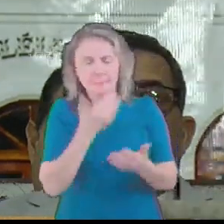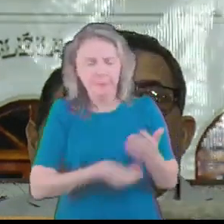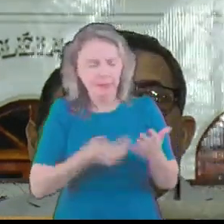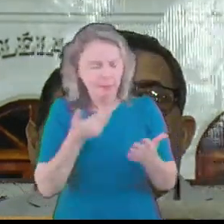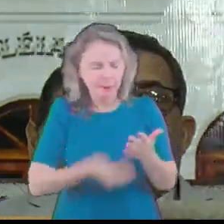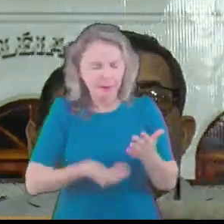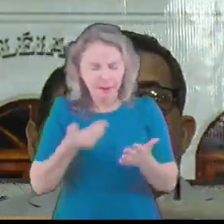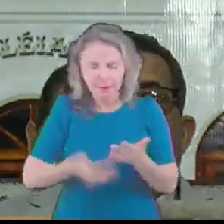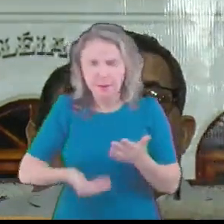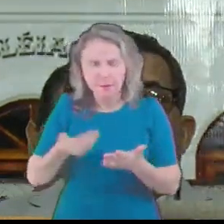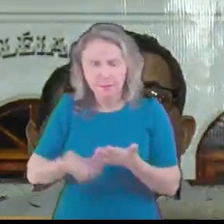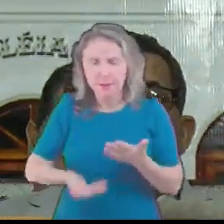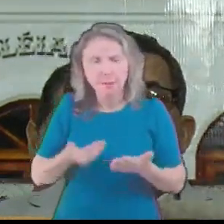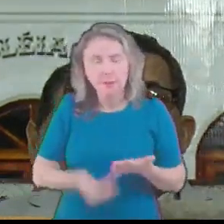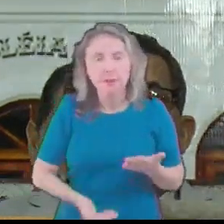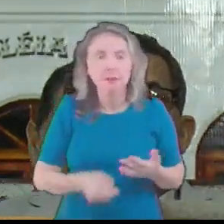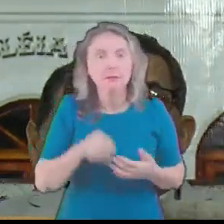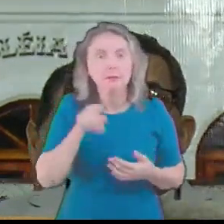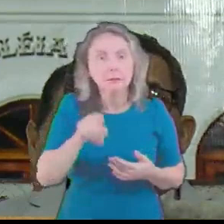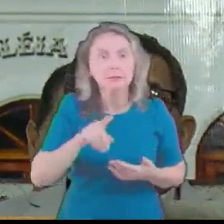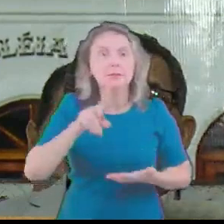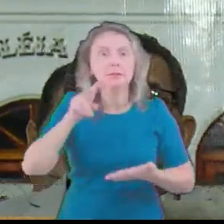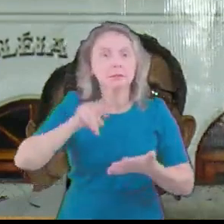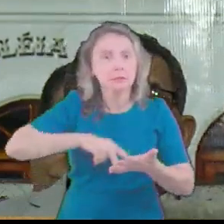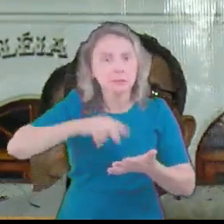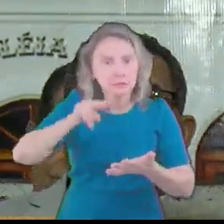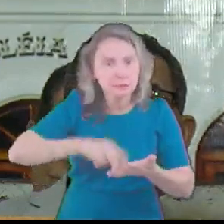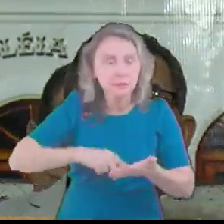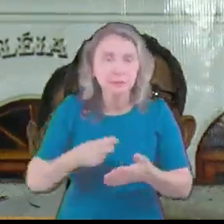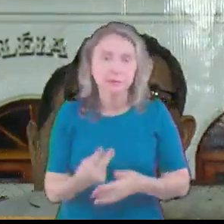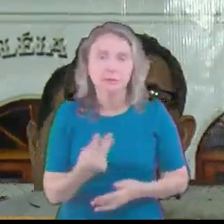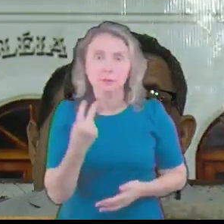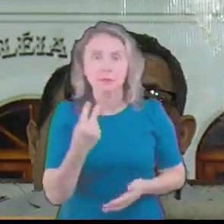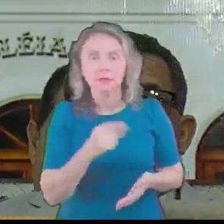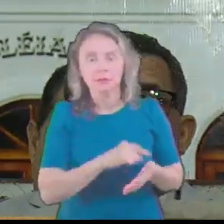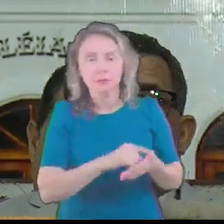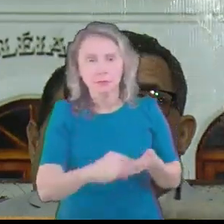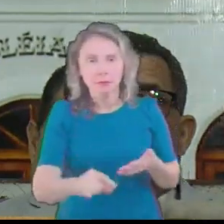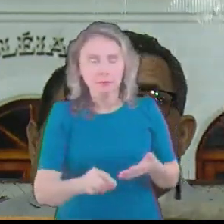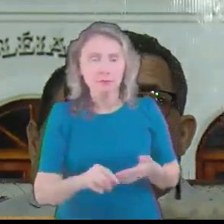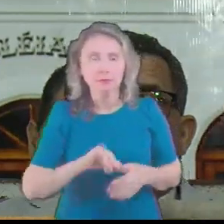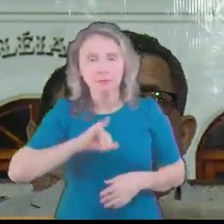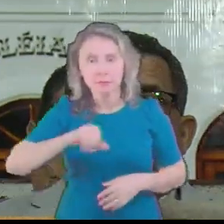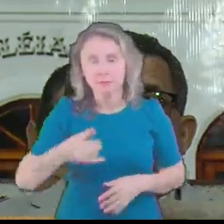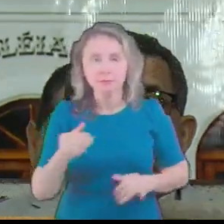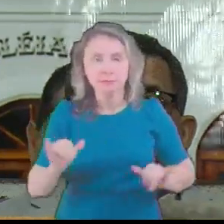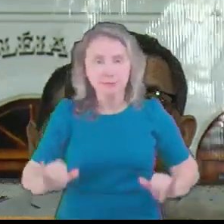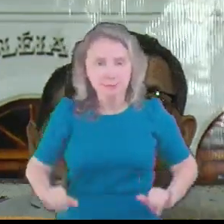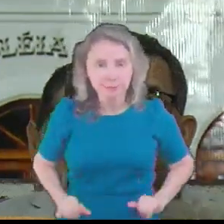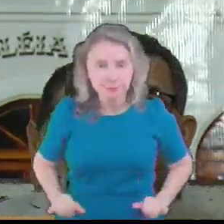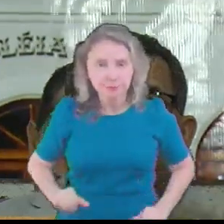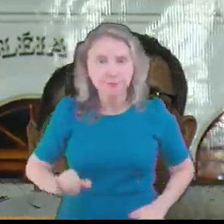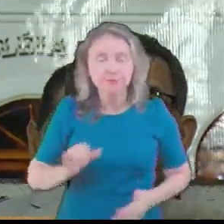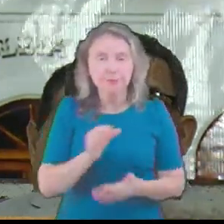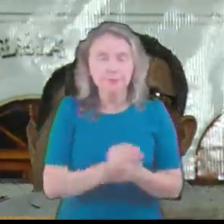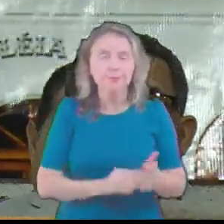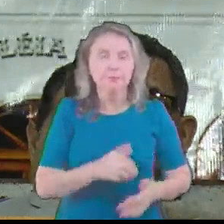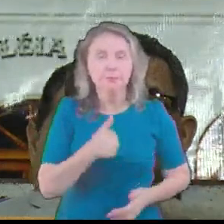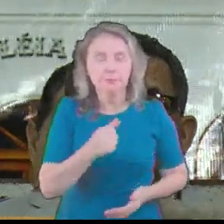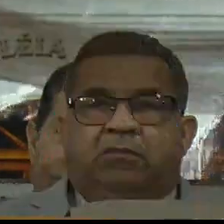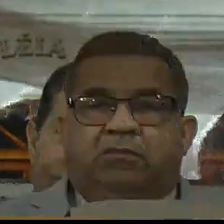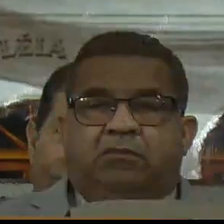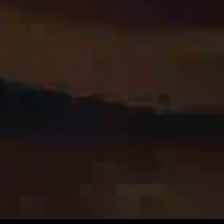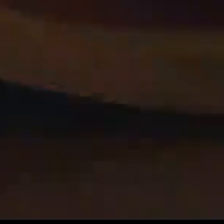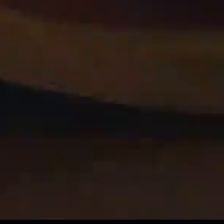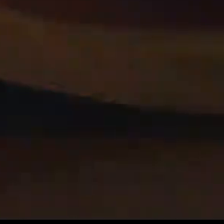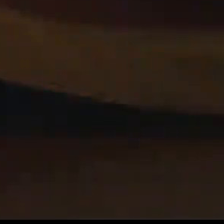perder a esperança, você vai ler esses dois versículos. Jó capítulo 1, versículo 20 e